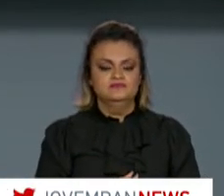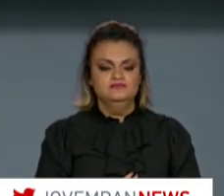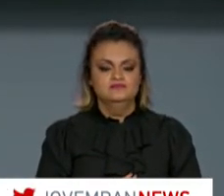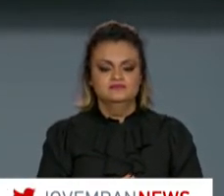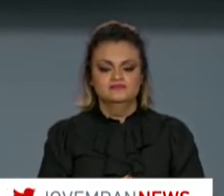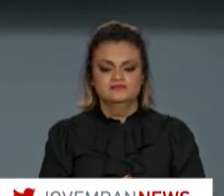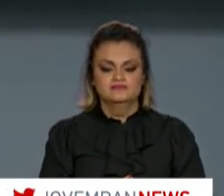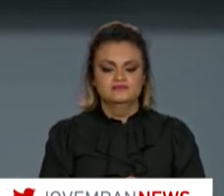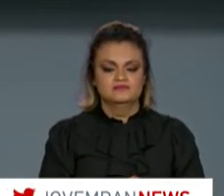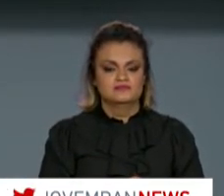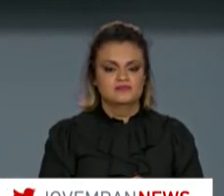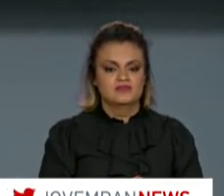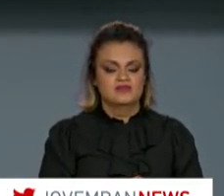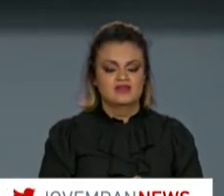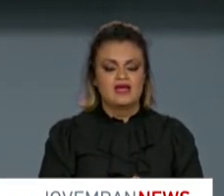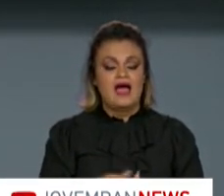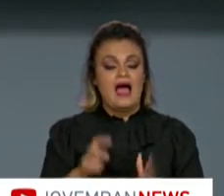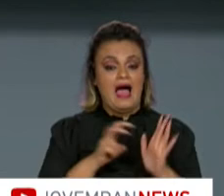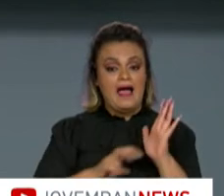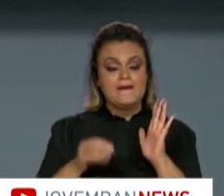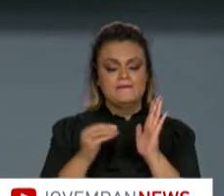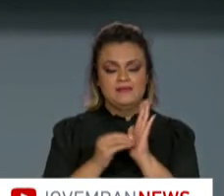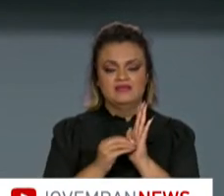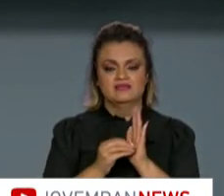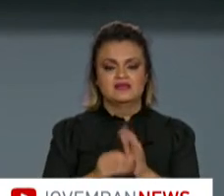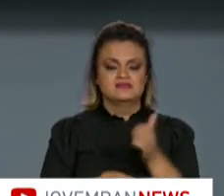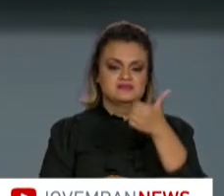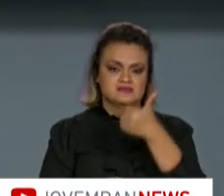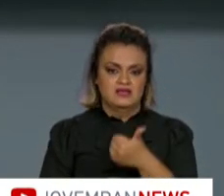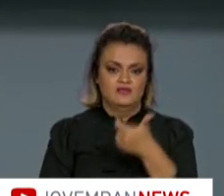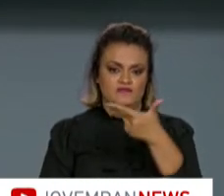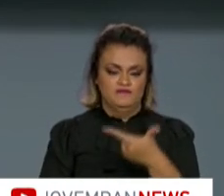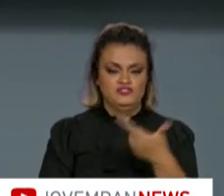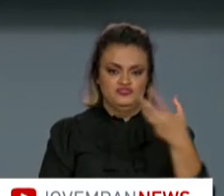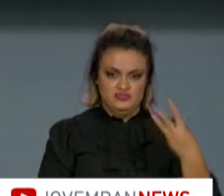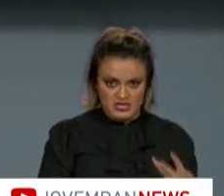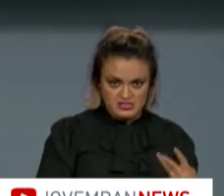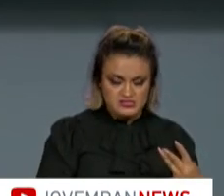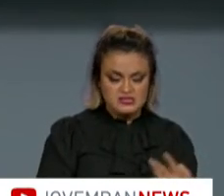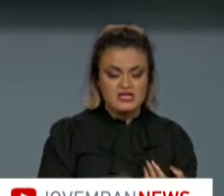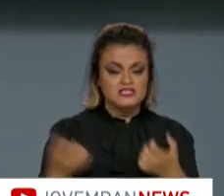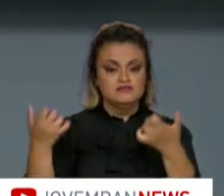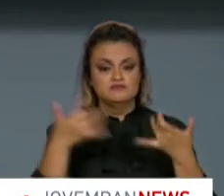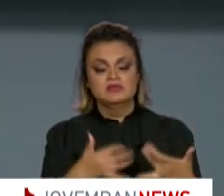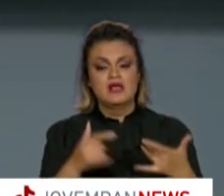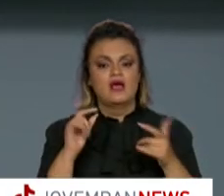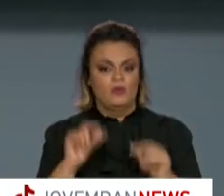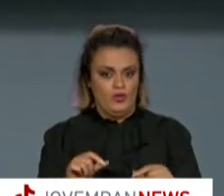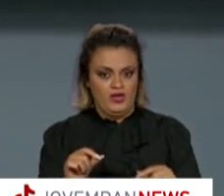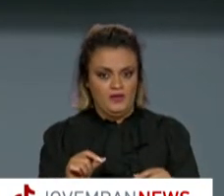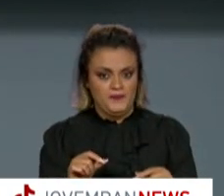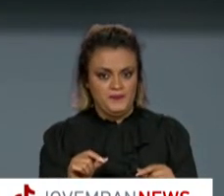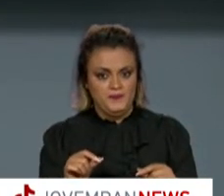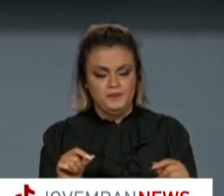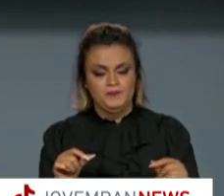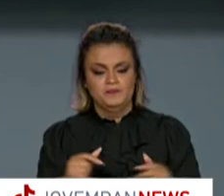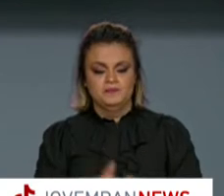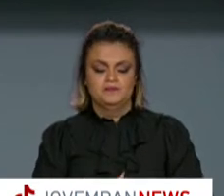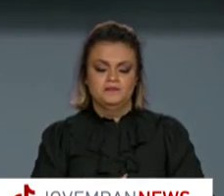adicional, que a emenda constitucional 123, ela estabelece que